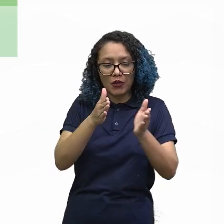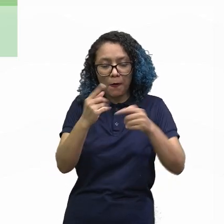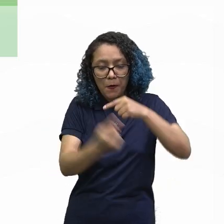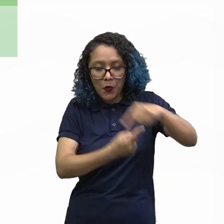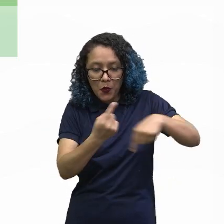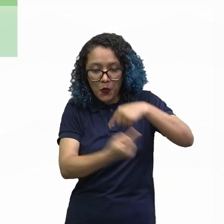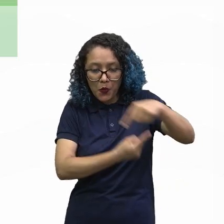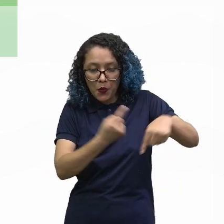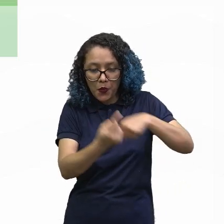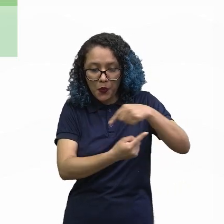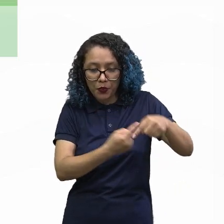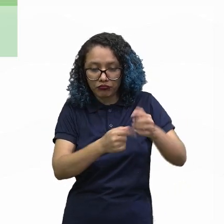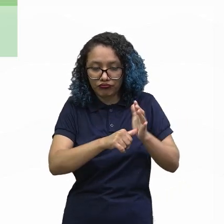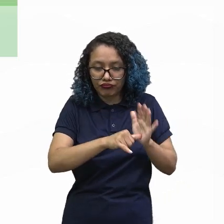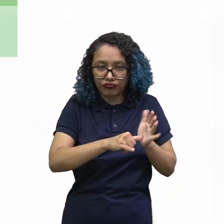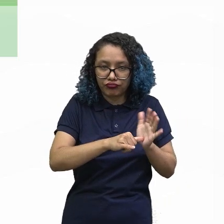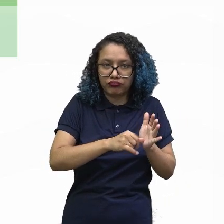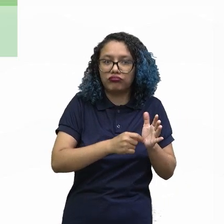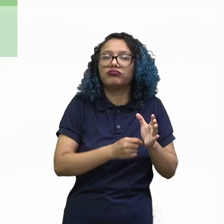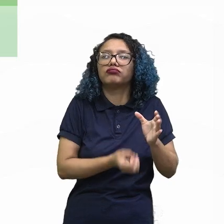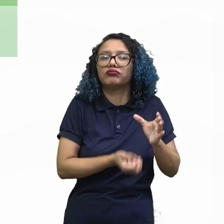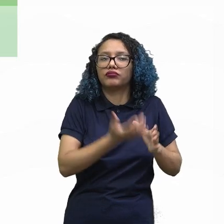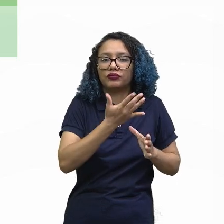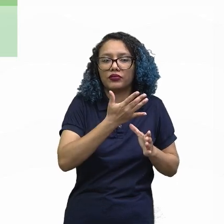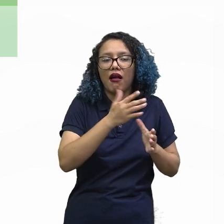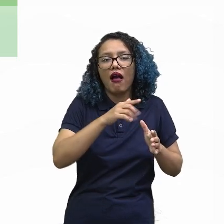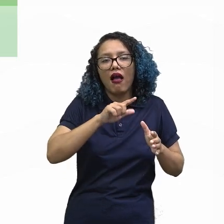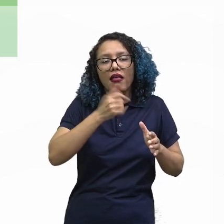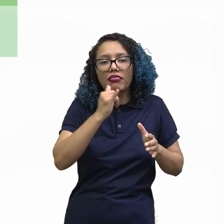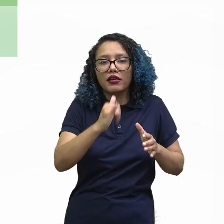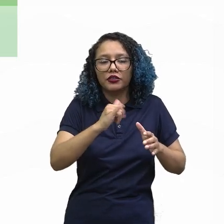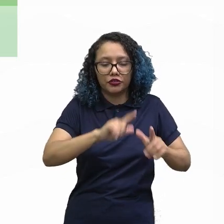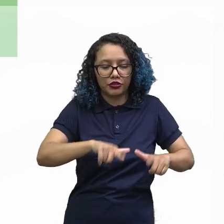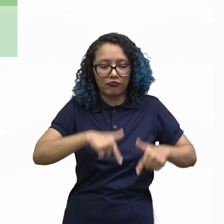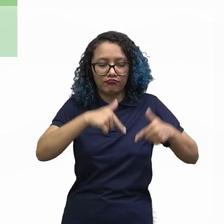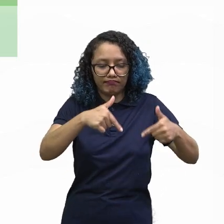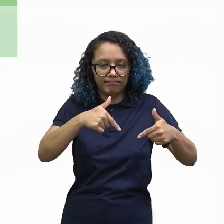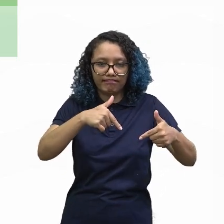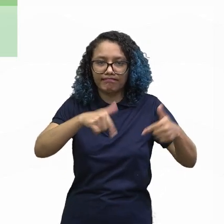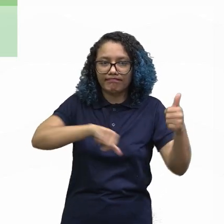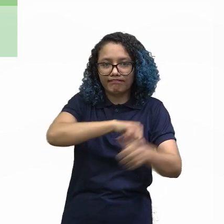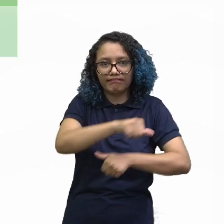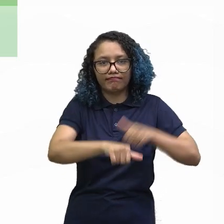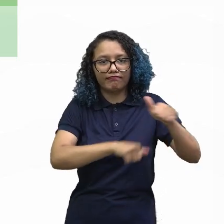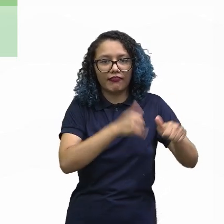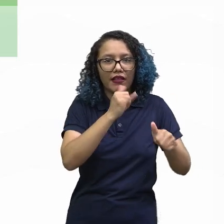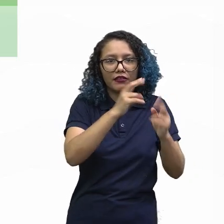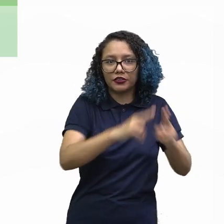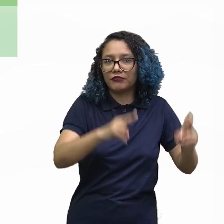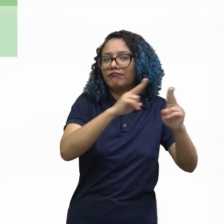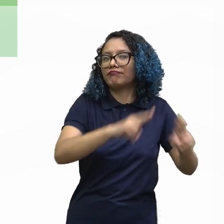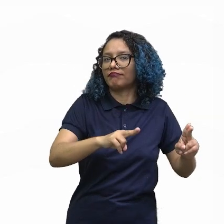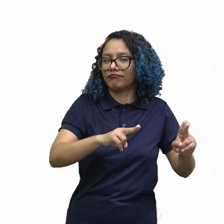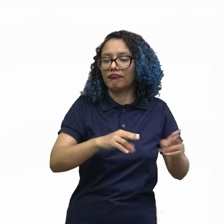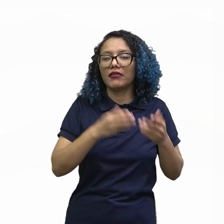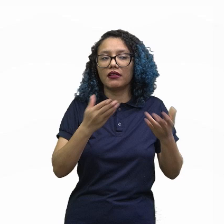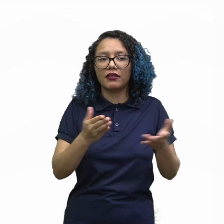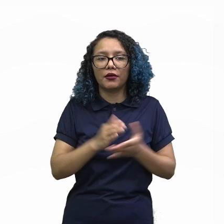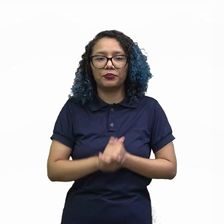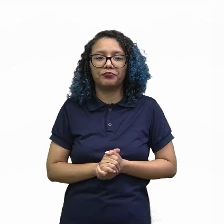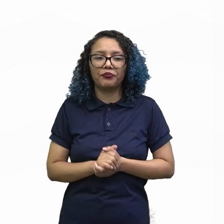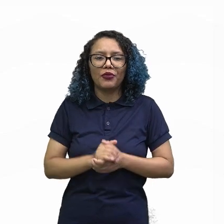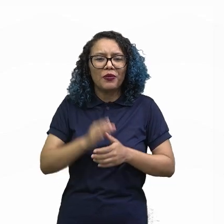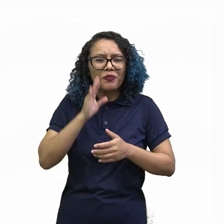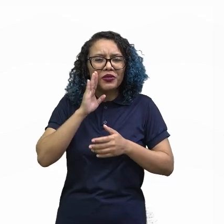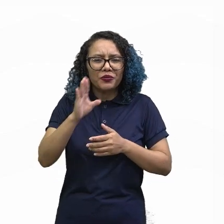gerador transforma a energia mecânica em energia elétrica. A principal forma de